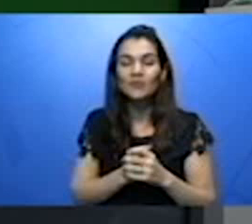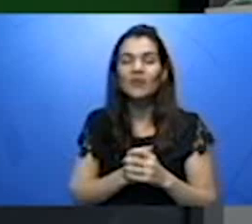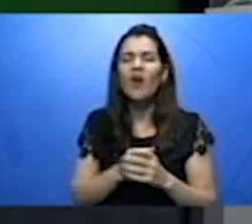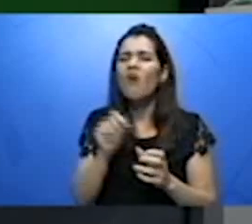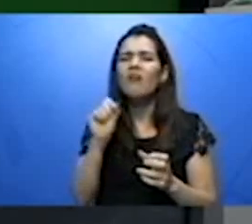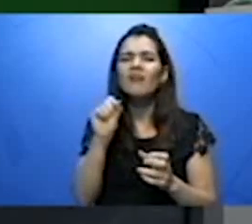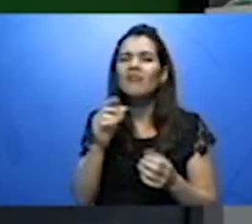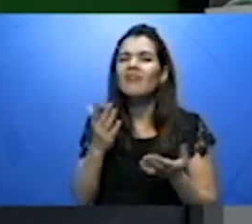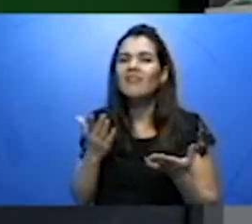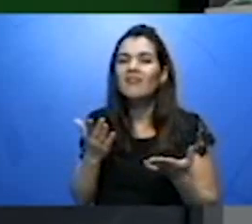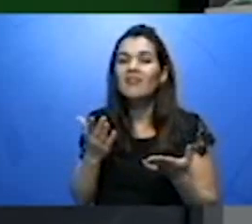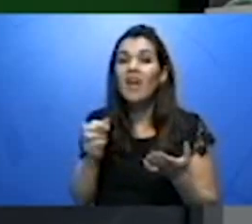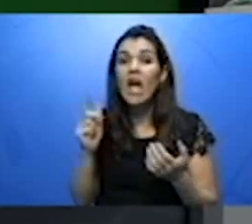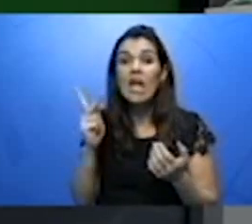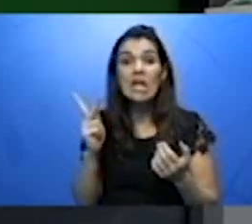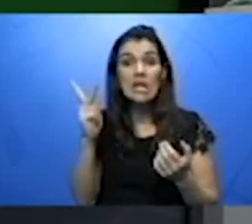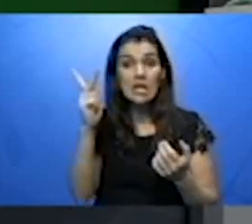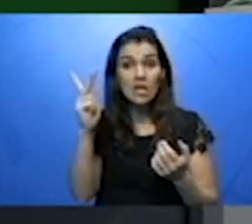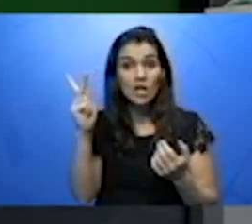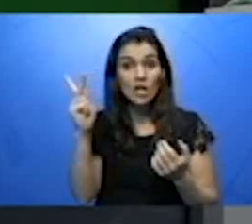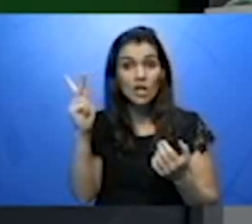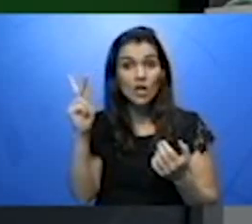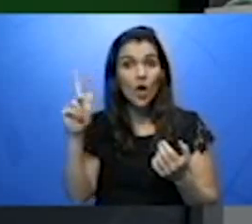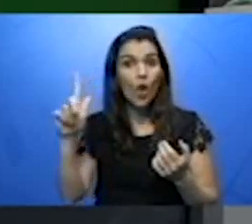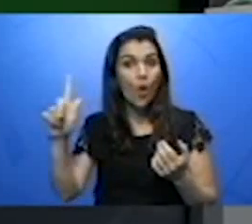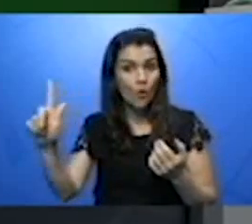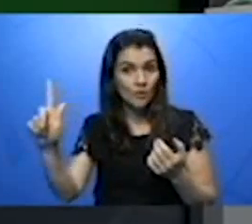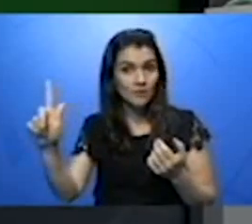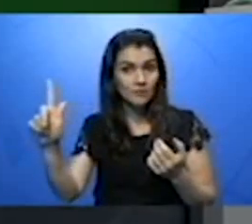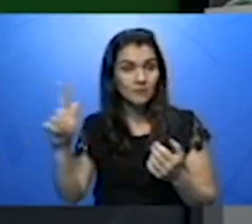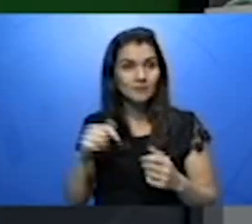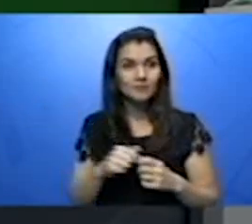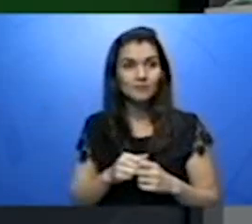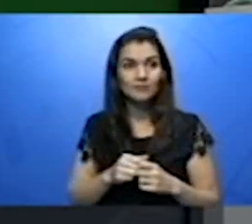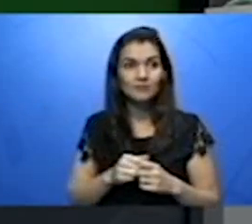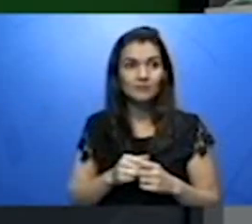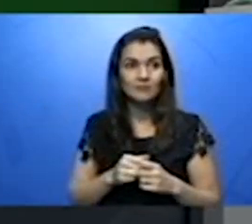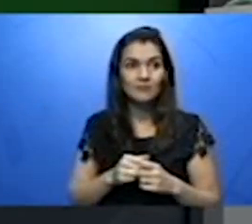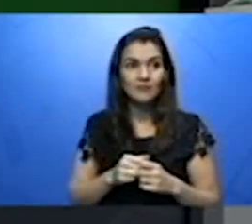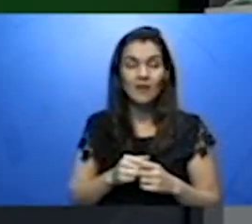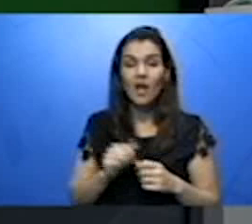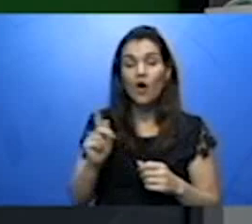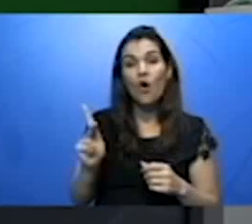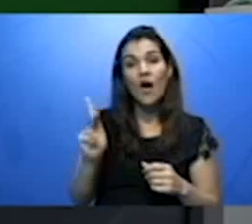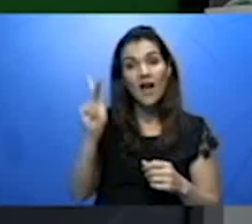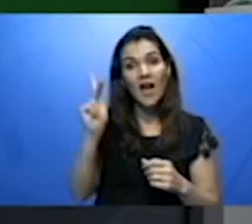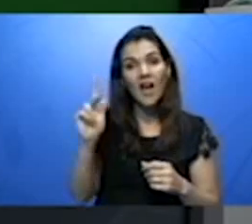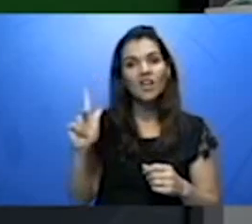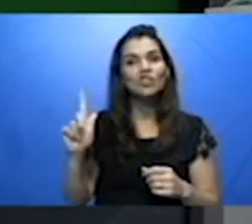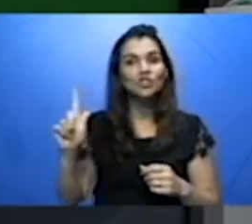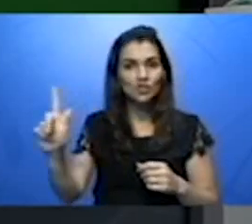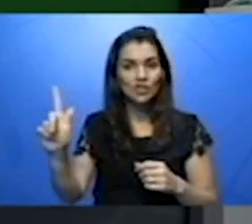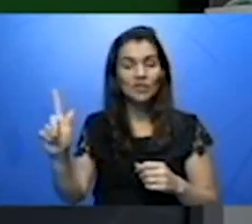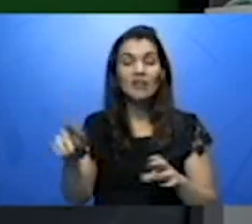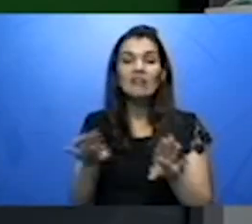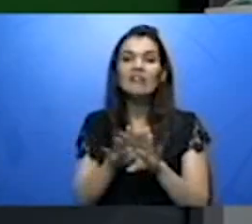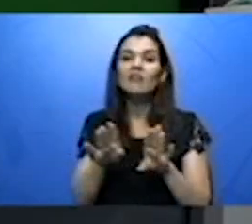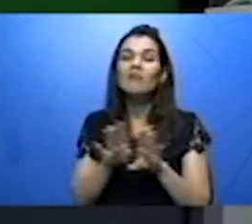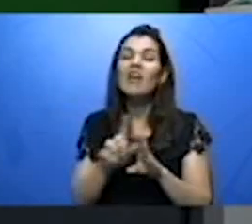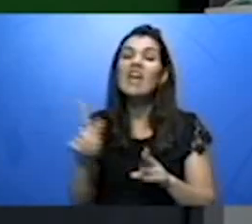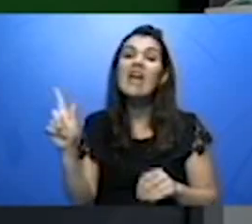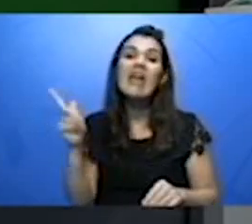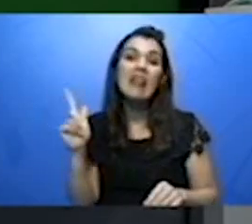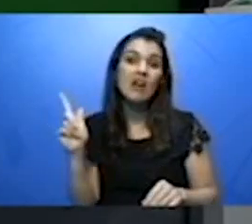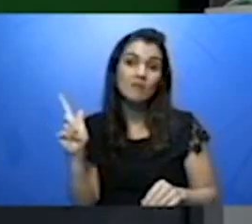são o quilograma é que pode ser representada também pelos letrinhas k&g e o grama